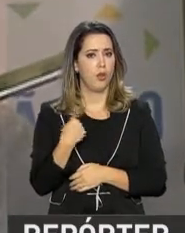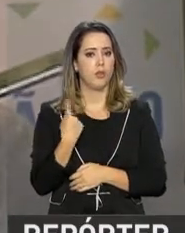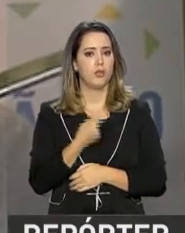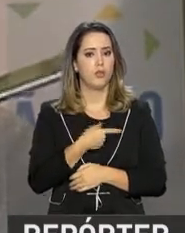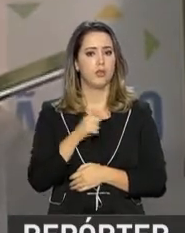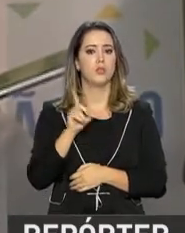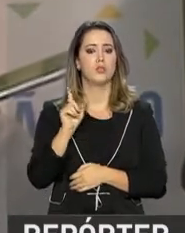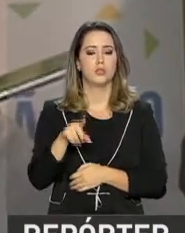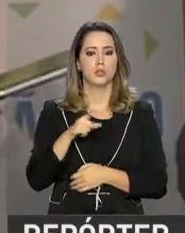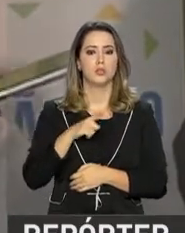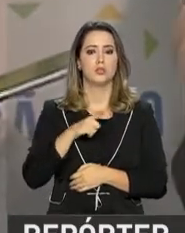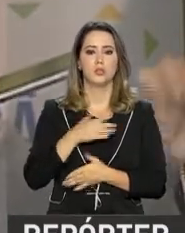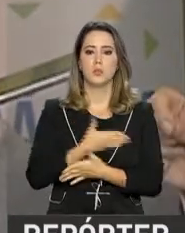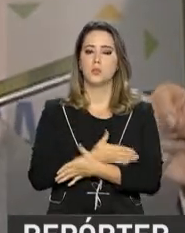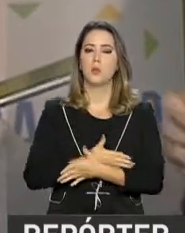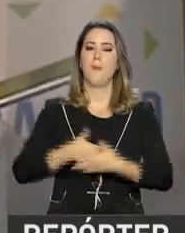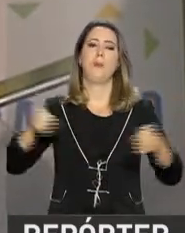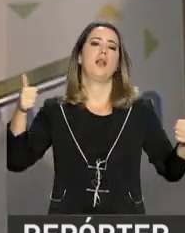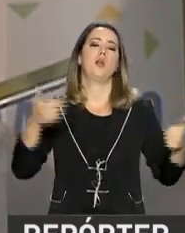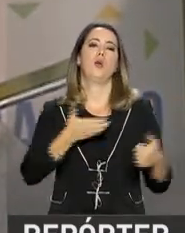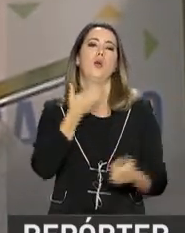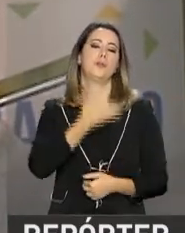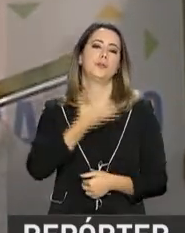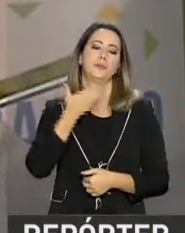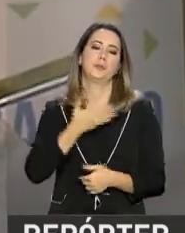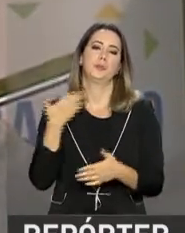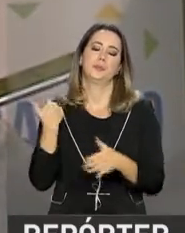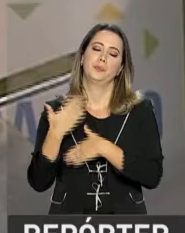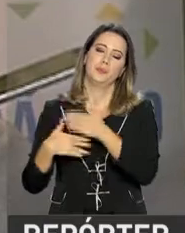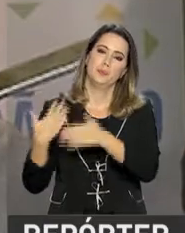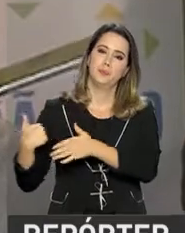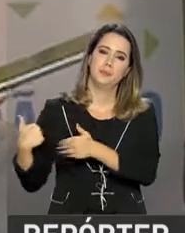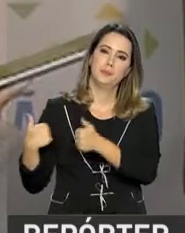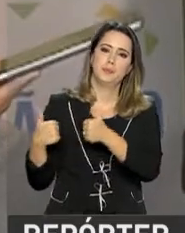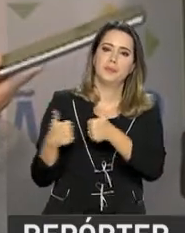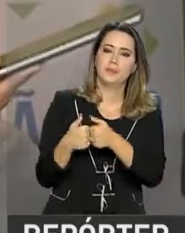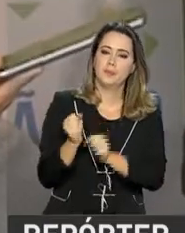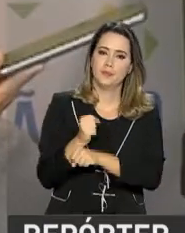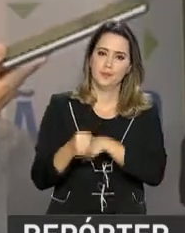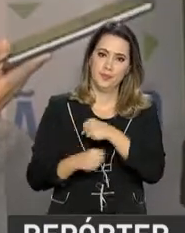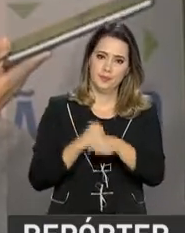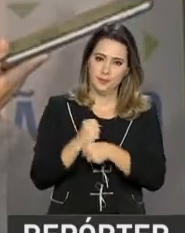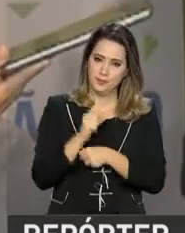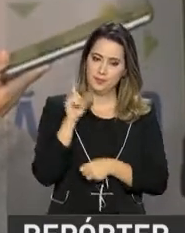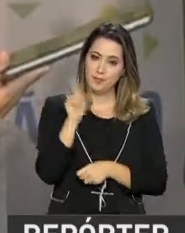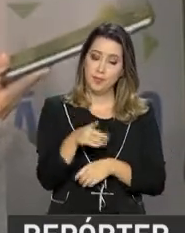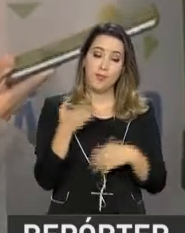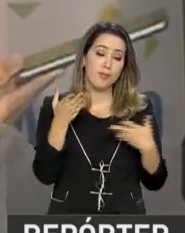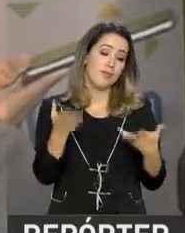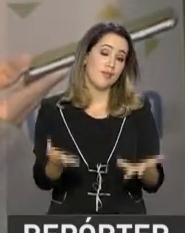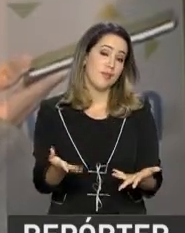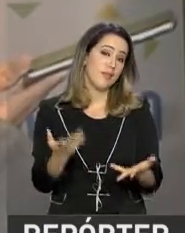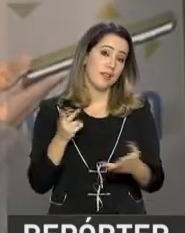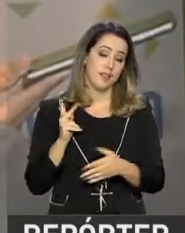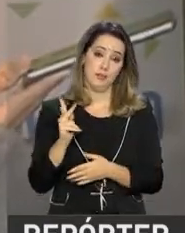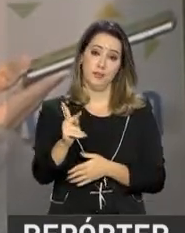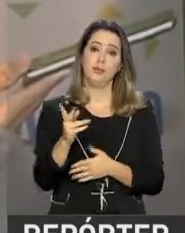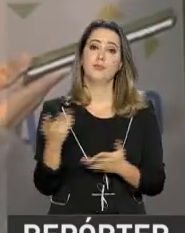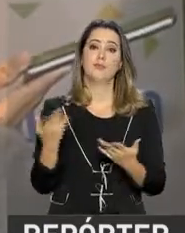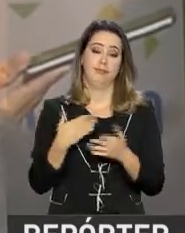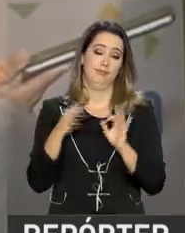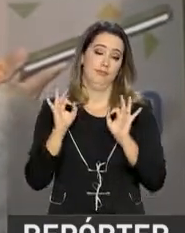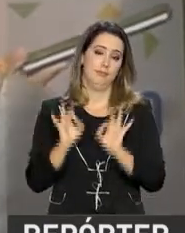o melhor natal do passado recente dos últimos anos desde pessoa ficar e isso vai ficar cada vez mais